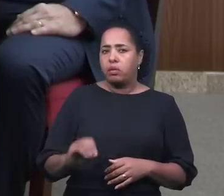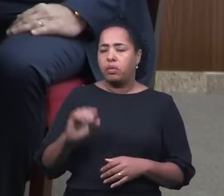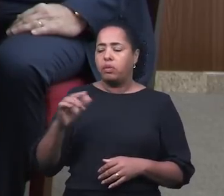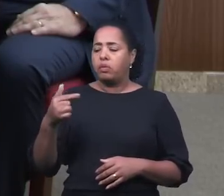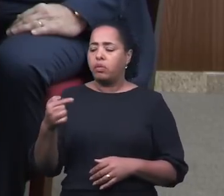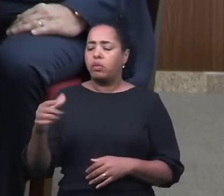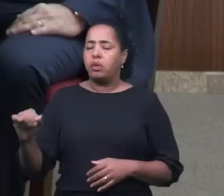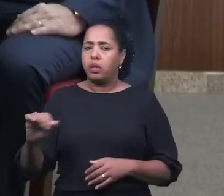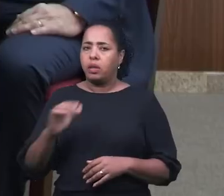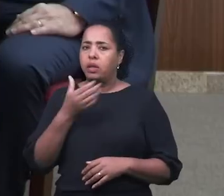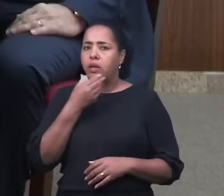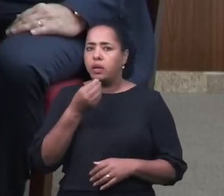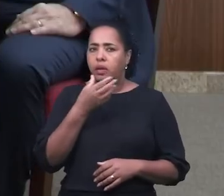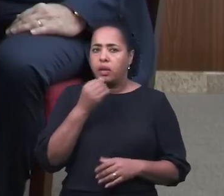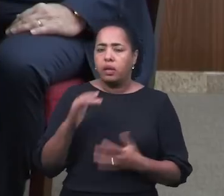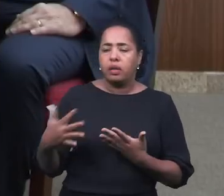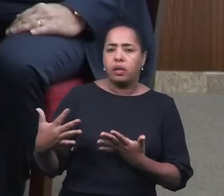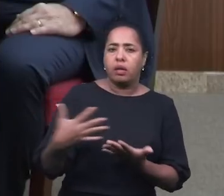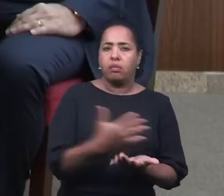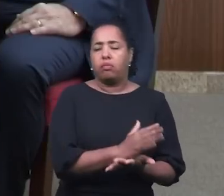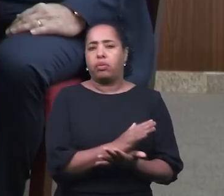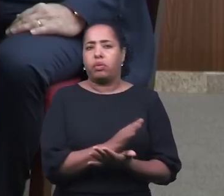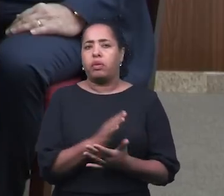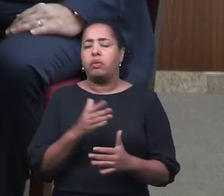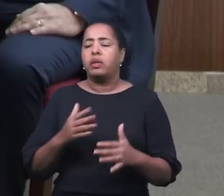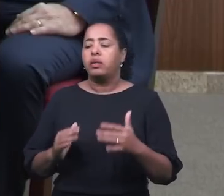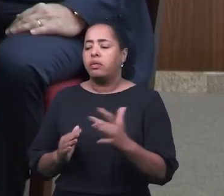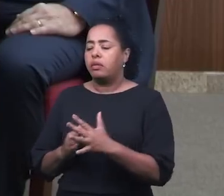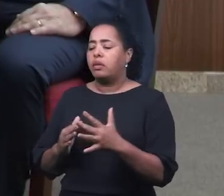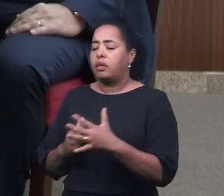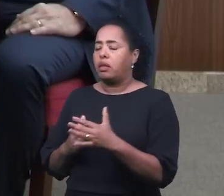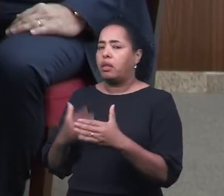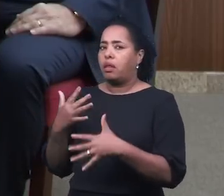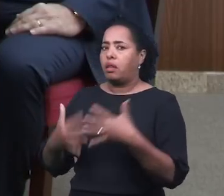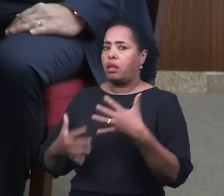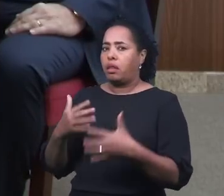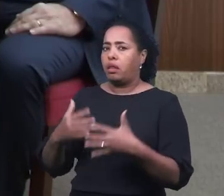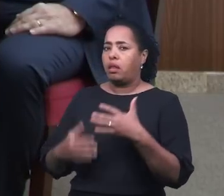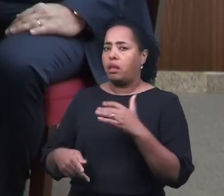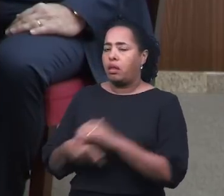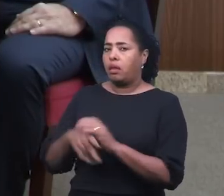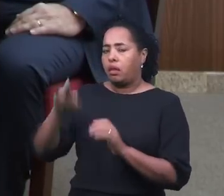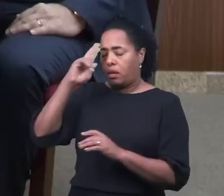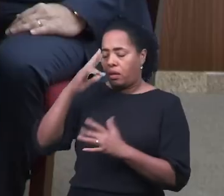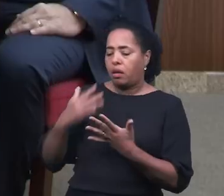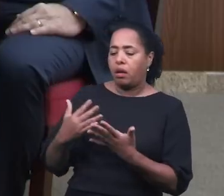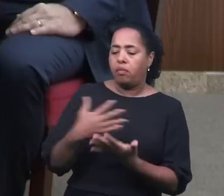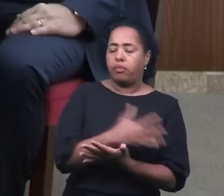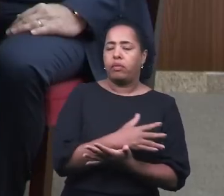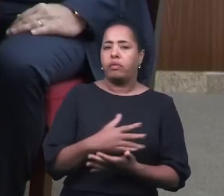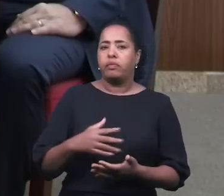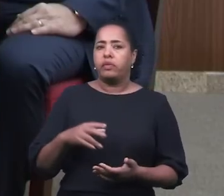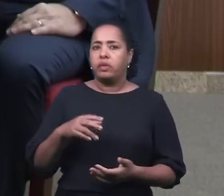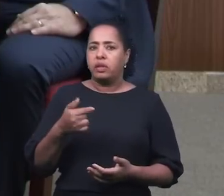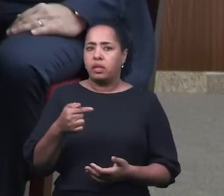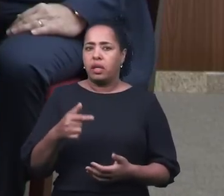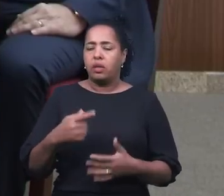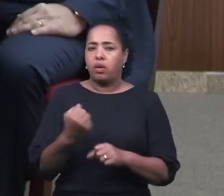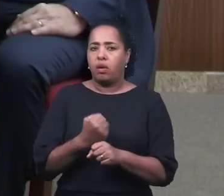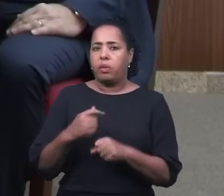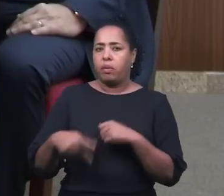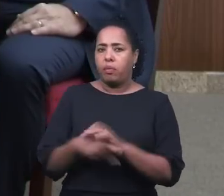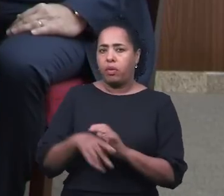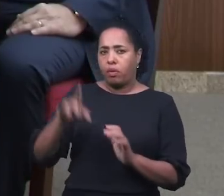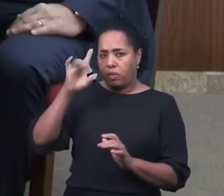falam da mão de Deus. Quando o homem ultrapassa os limites do Senhor, ele sai debaixo do raio de ação da mão de Deus. E quando os 7 falam da obra de